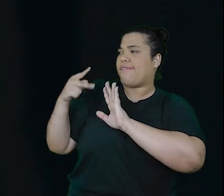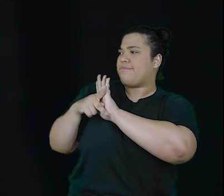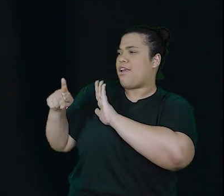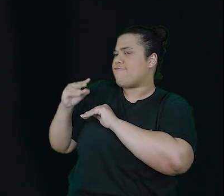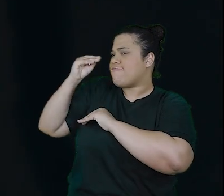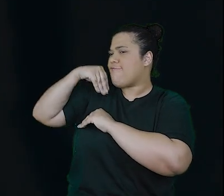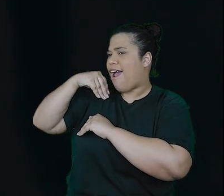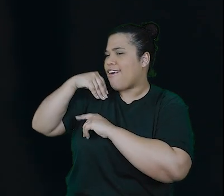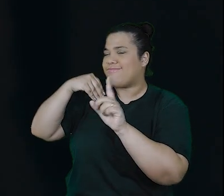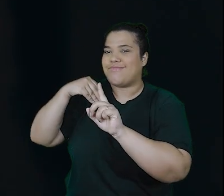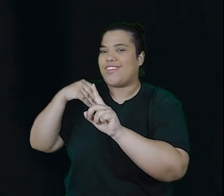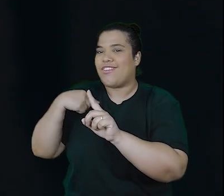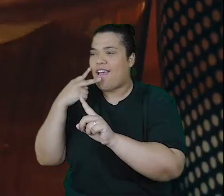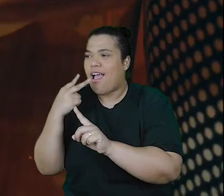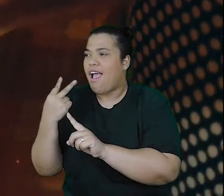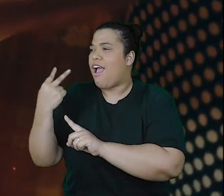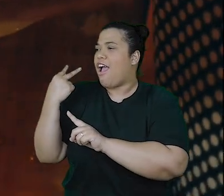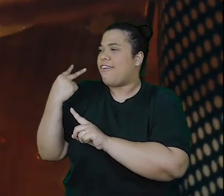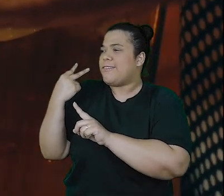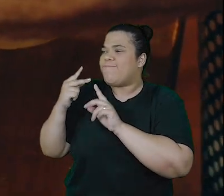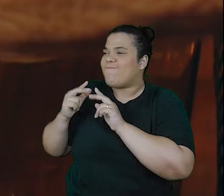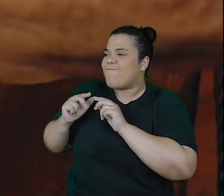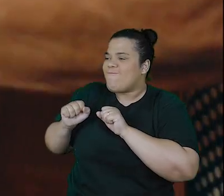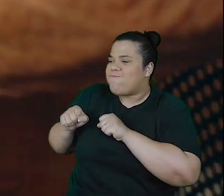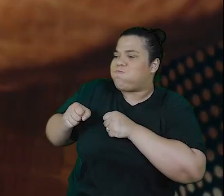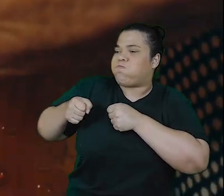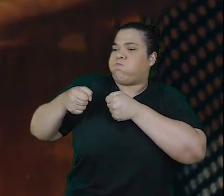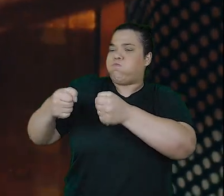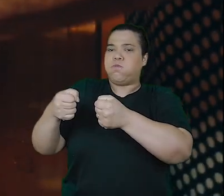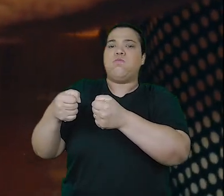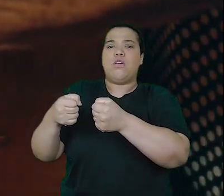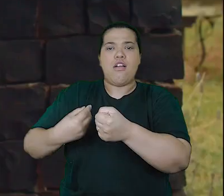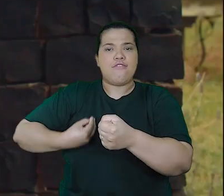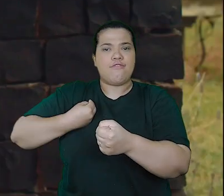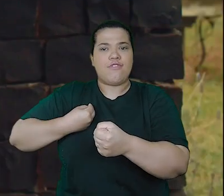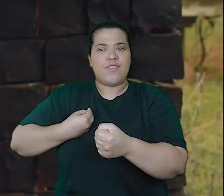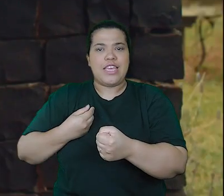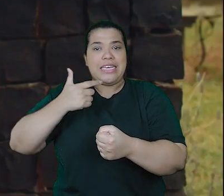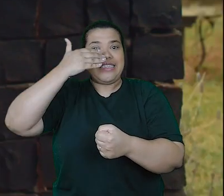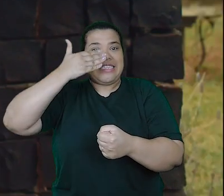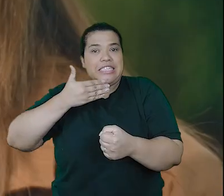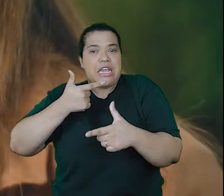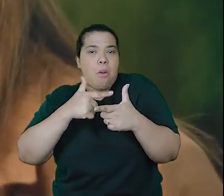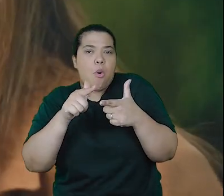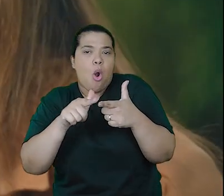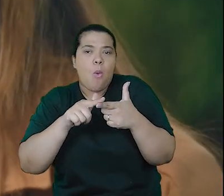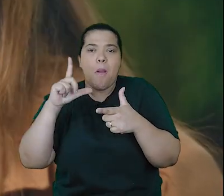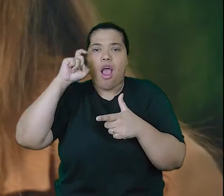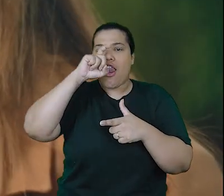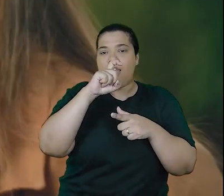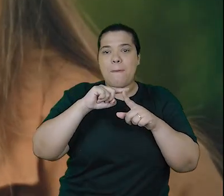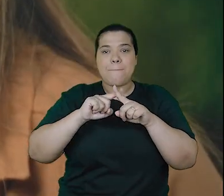eles enfraquecidos, mas a gente olha para eles como verdadeiros guerreiros, né? Que viveram no meio da dificuldade. Eles